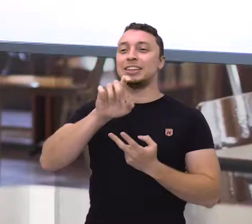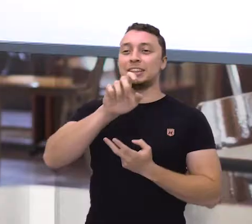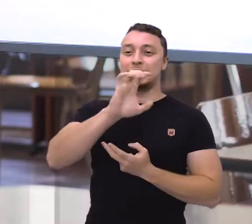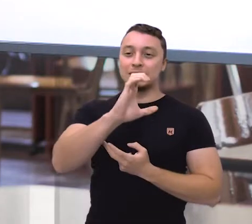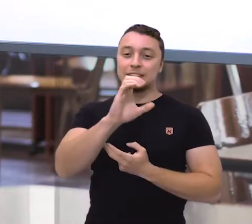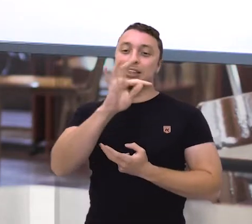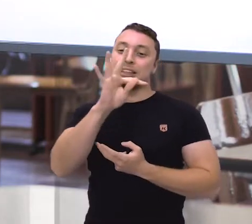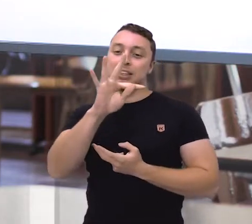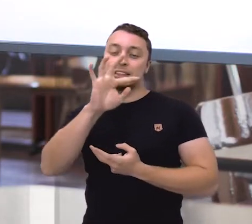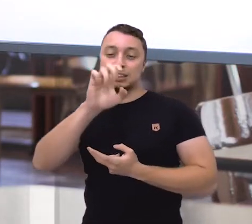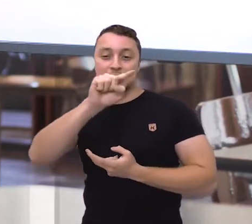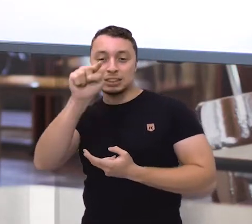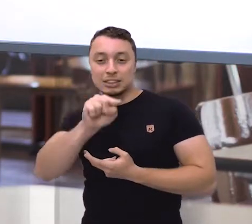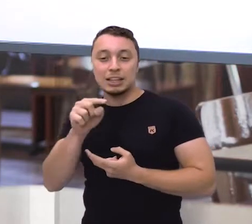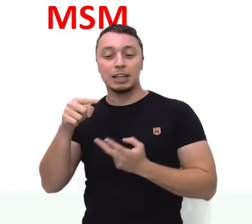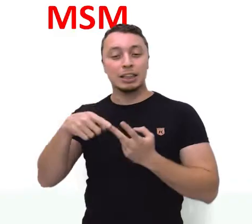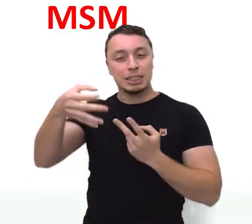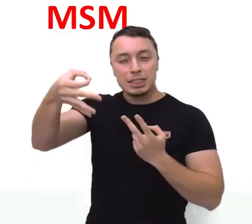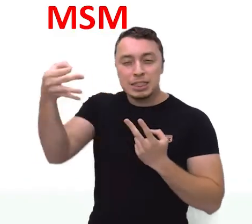CTZ, certeza,